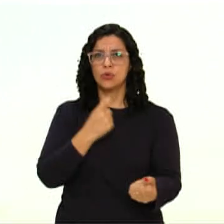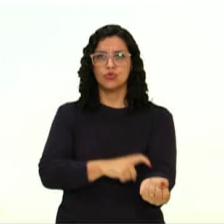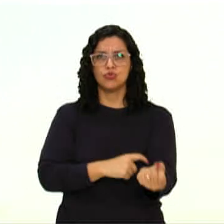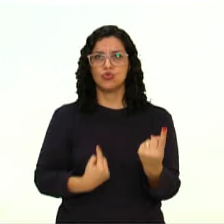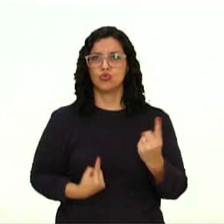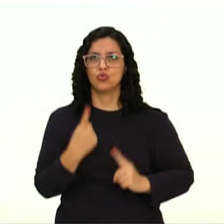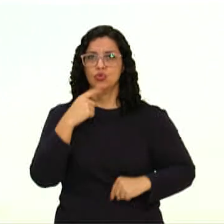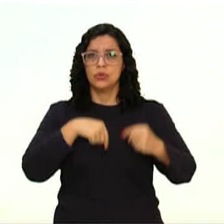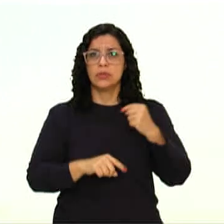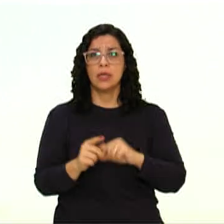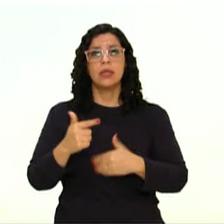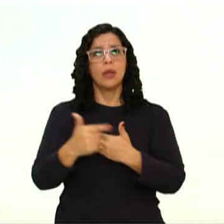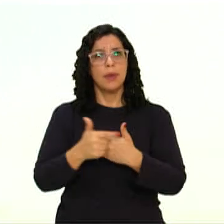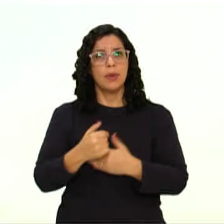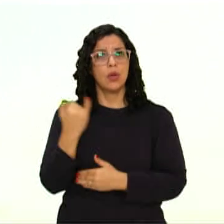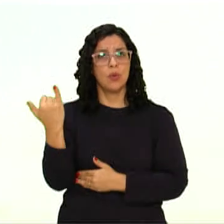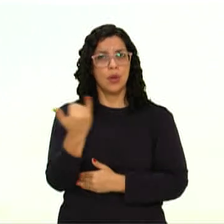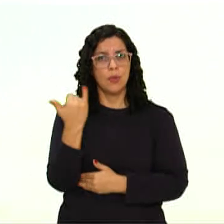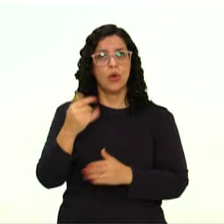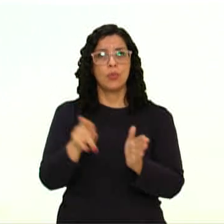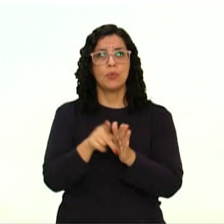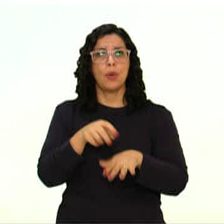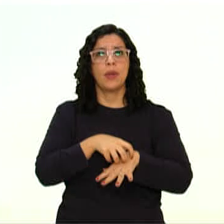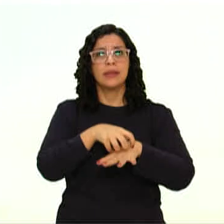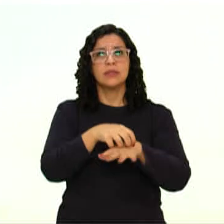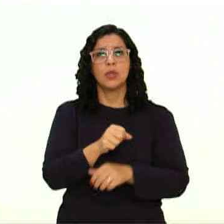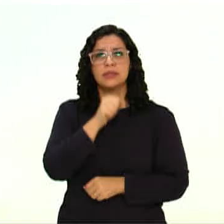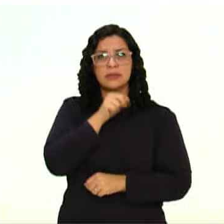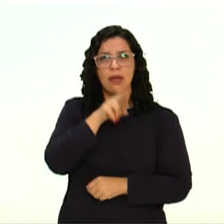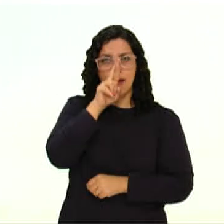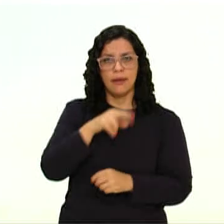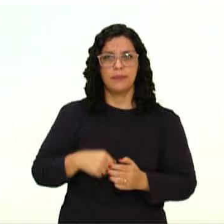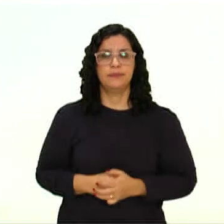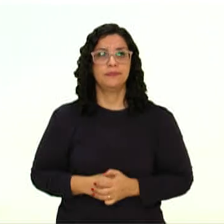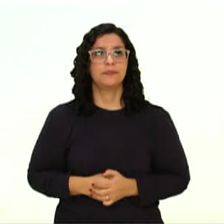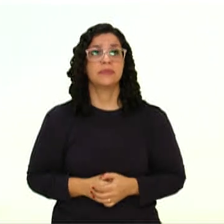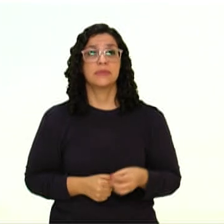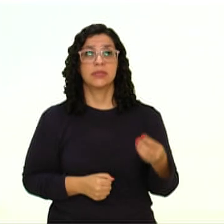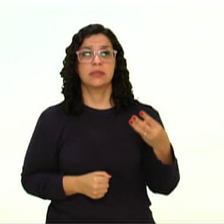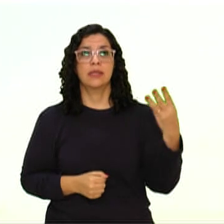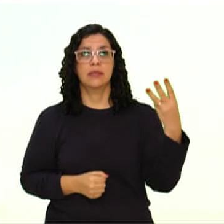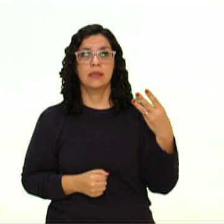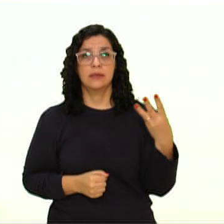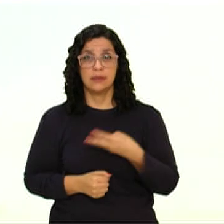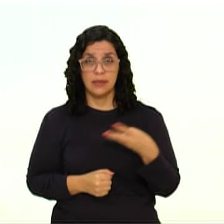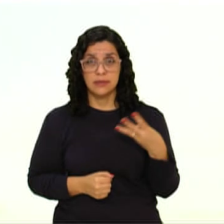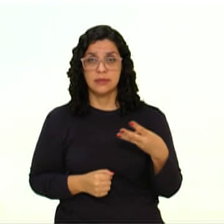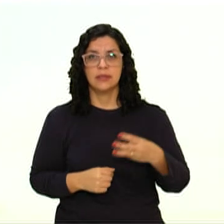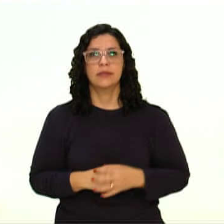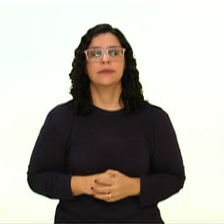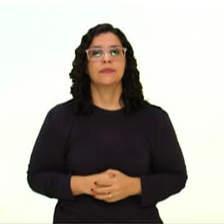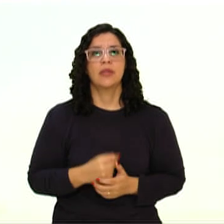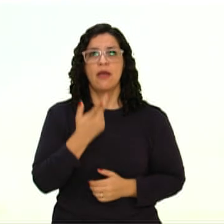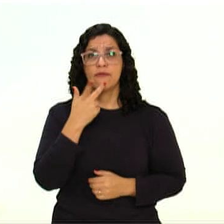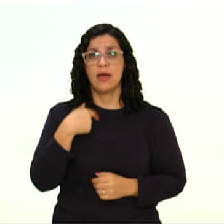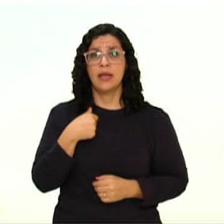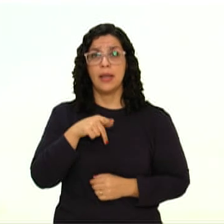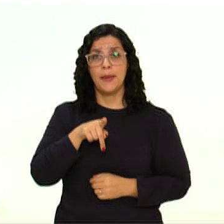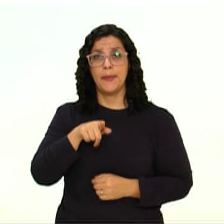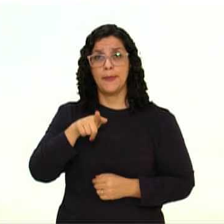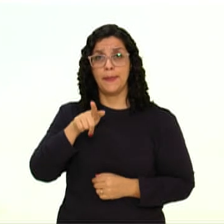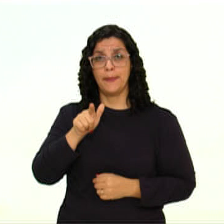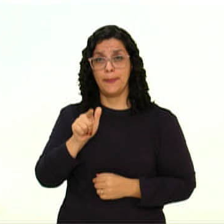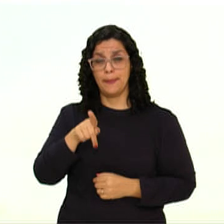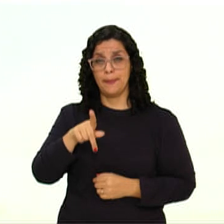circulação e desempenham importante função no transporte de gases. Vamos para mais uma telinha aqui. As plaquetas